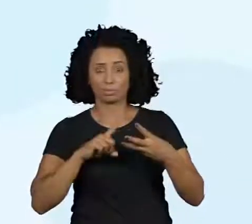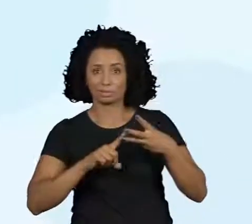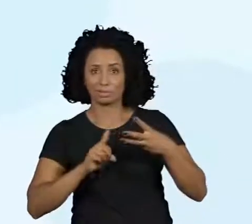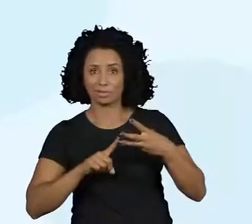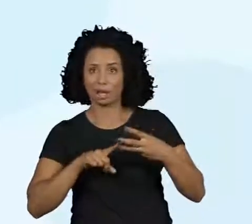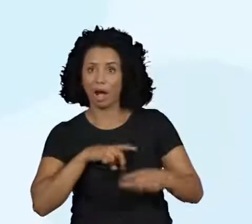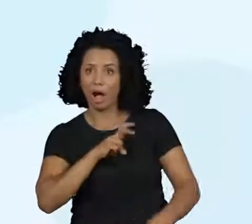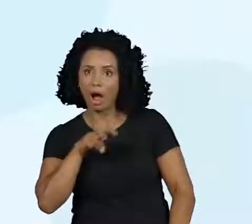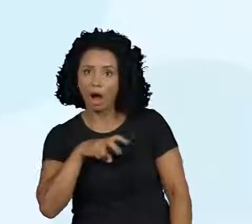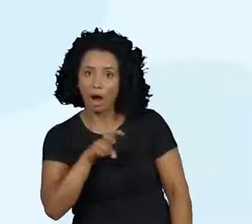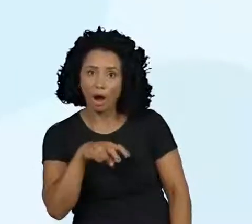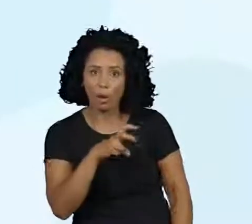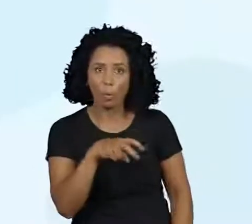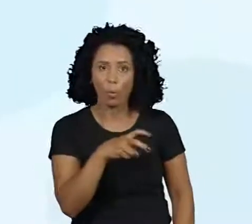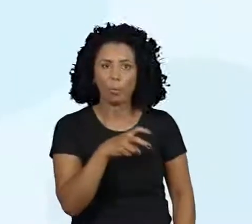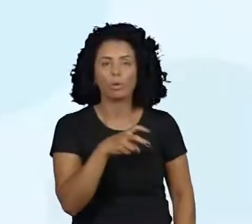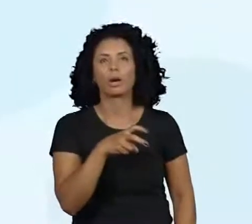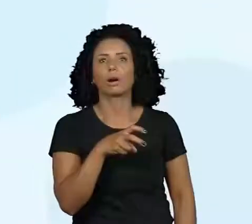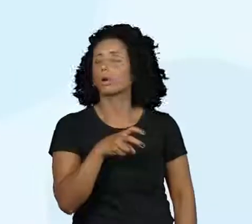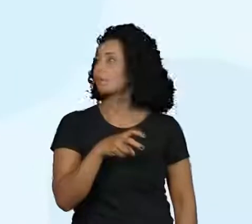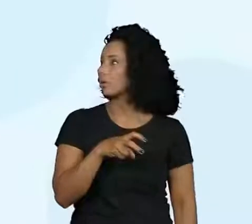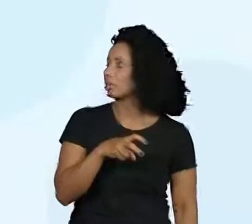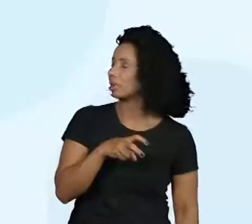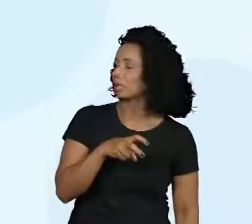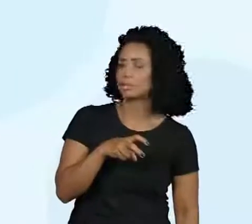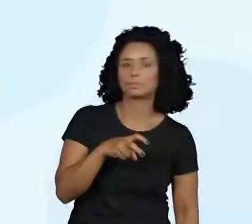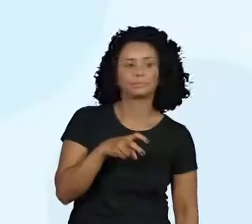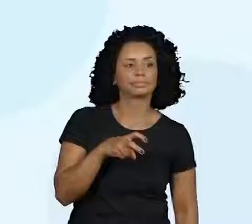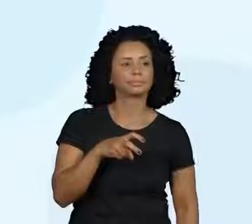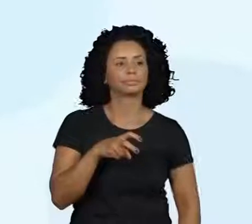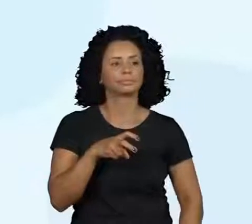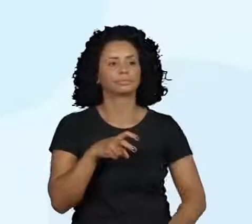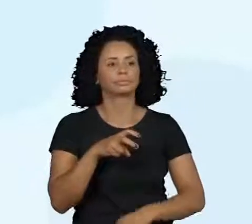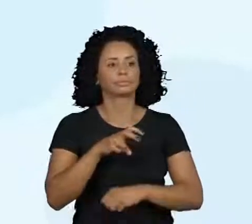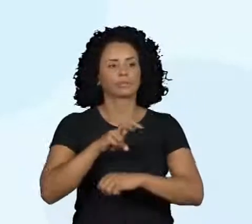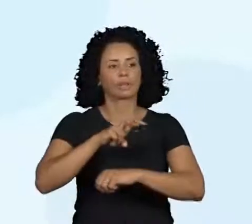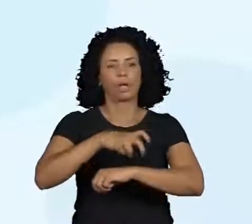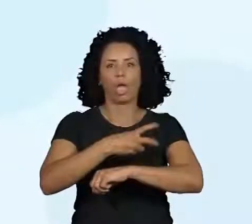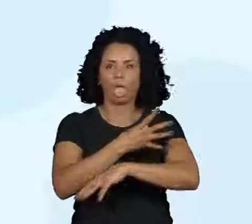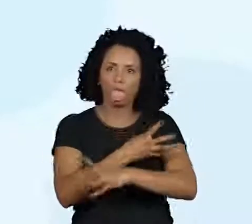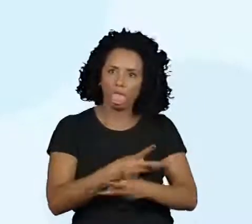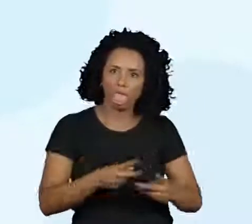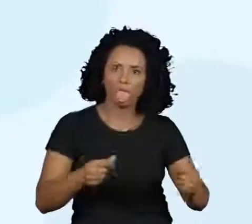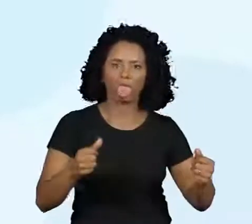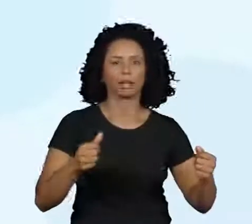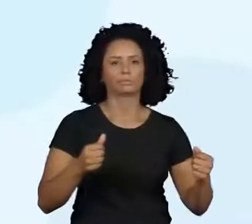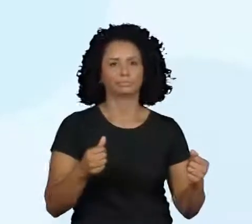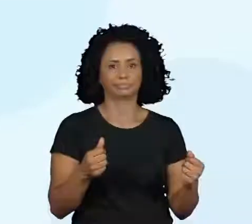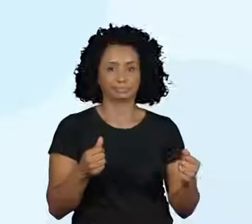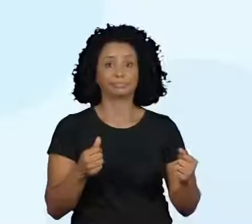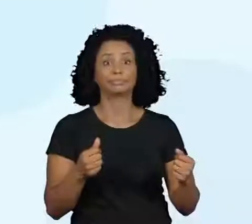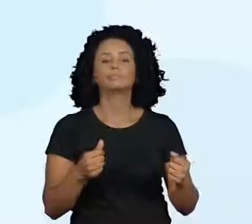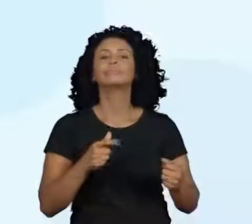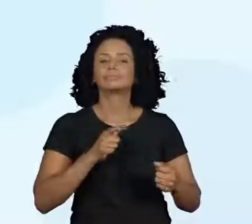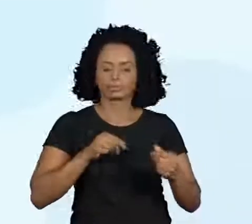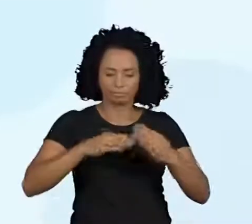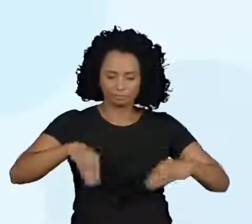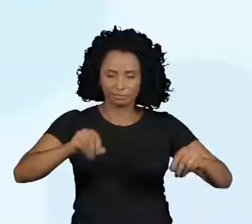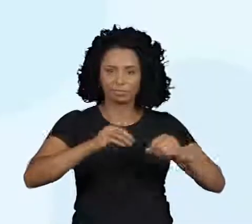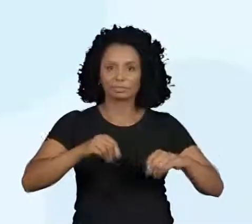cobra. Agora, a gente tem o fungo aqui. O fungo, o que ele faz mesmo, gente? O